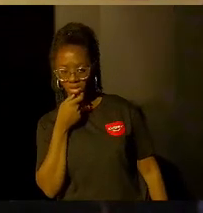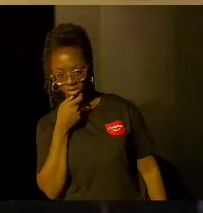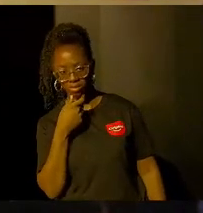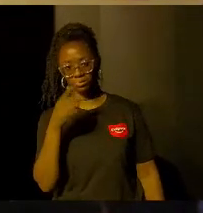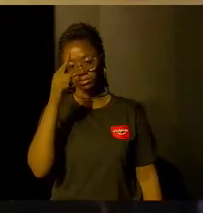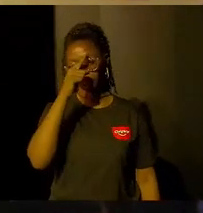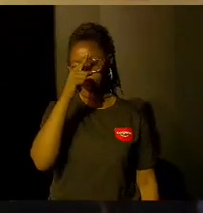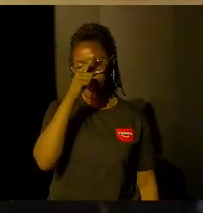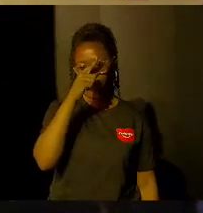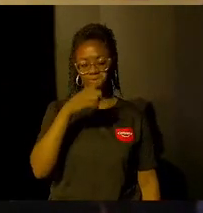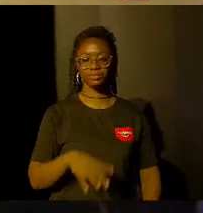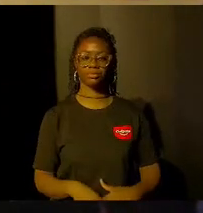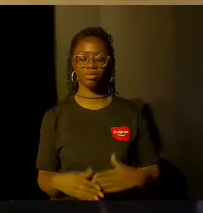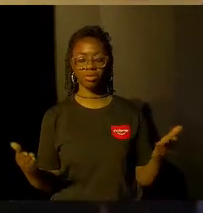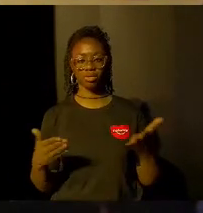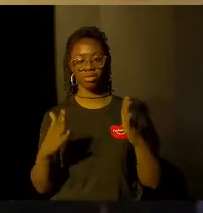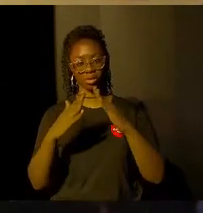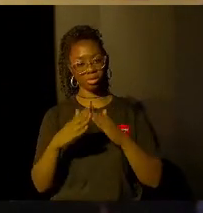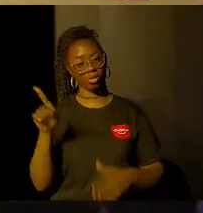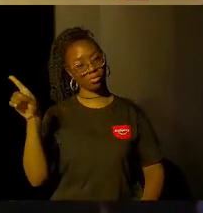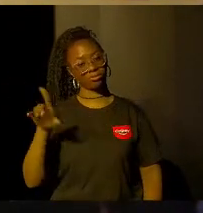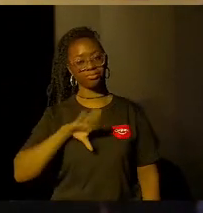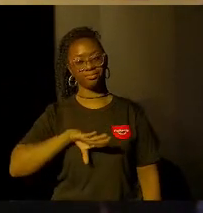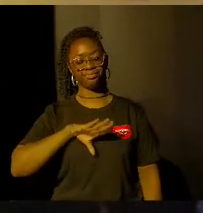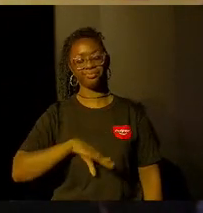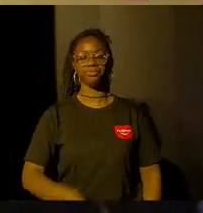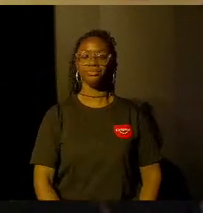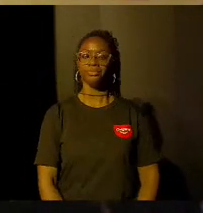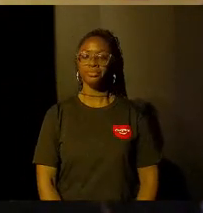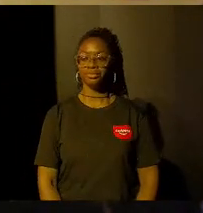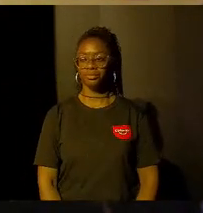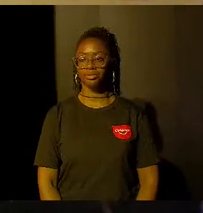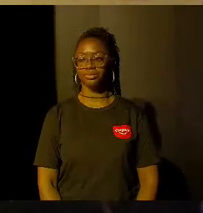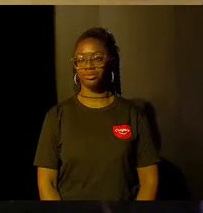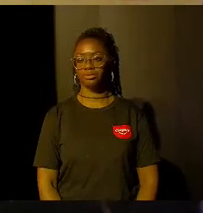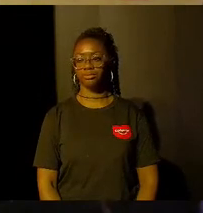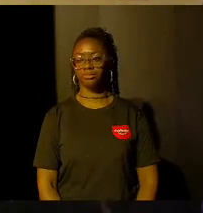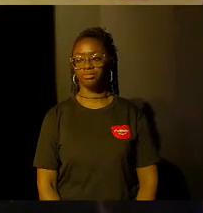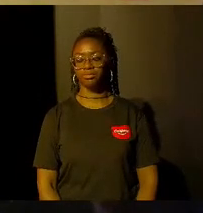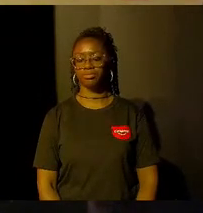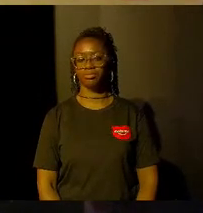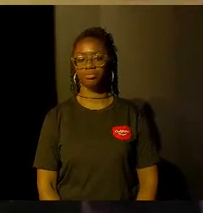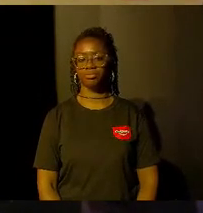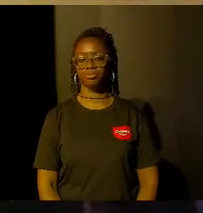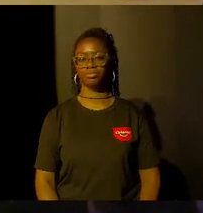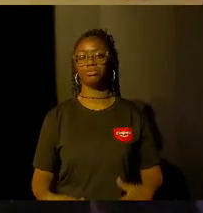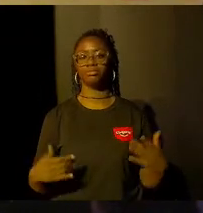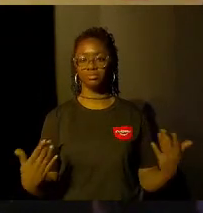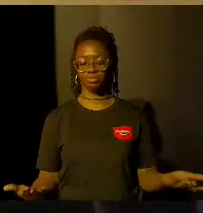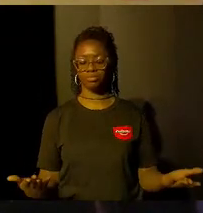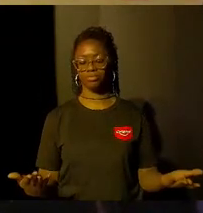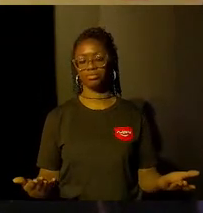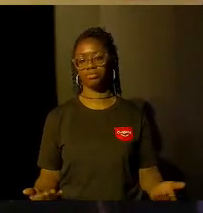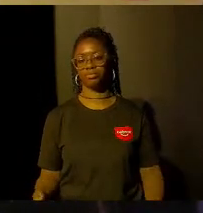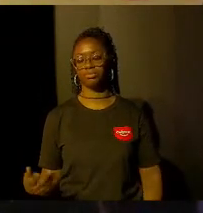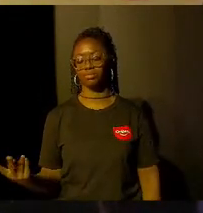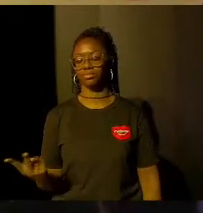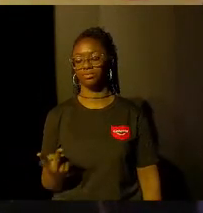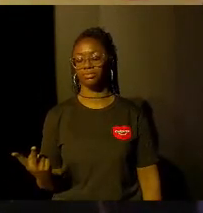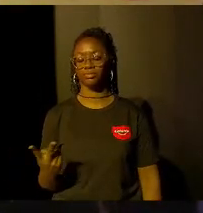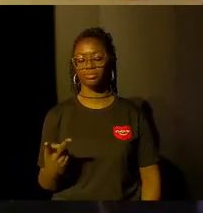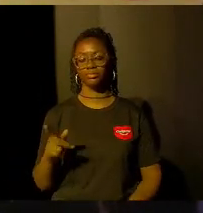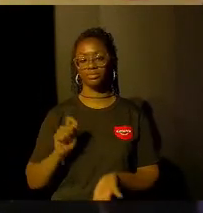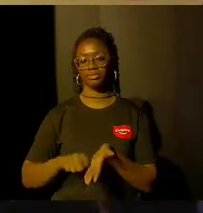atualmente reside em Portugal bom nós temos aqui duas